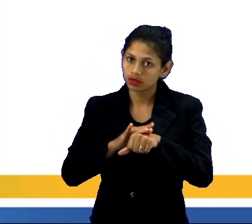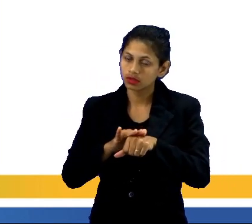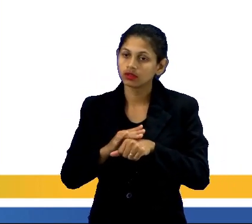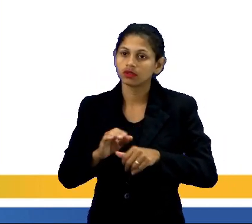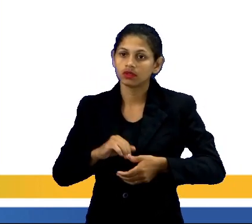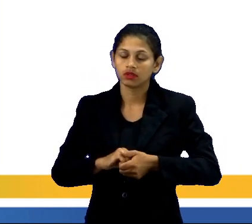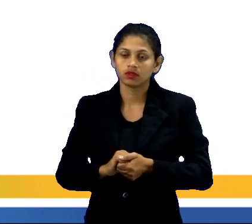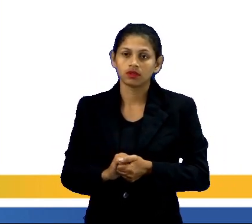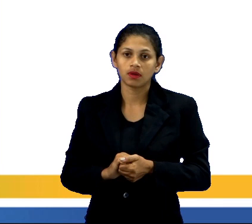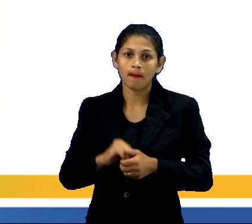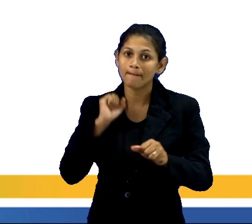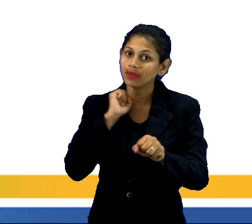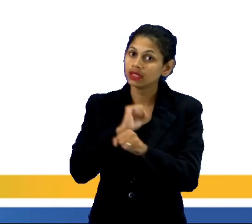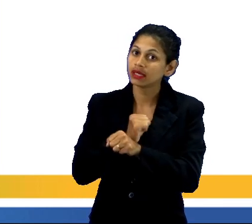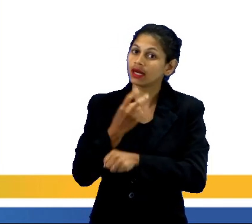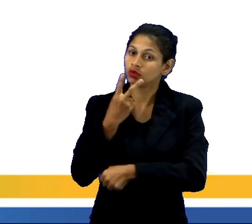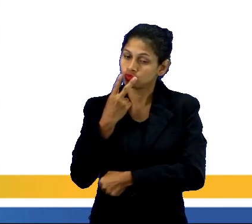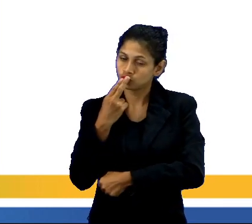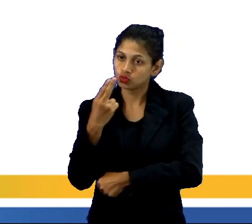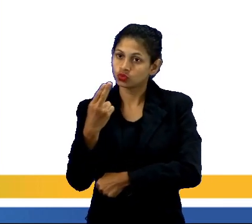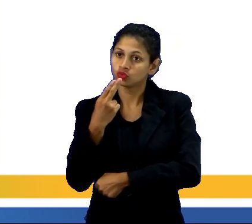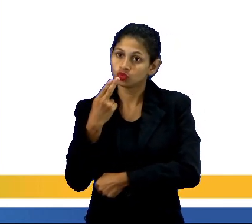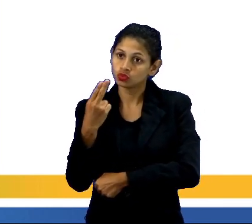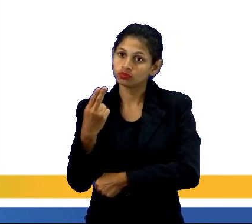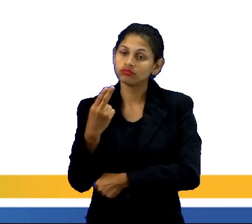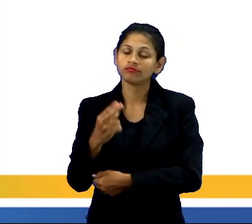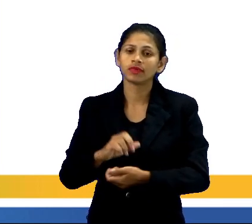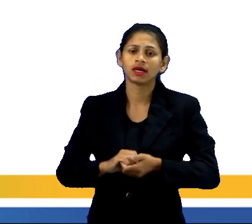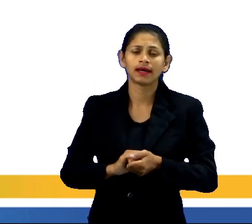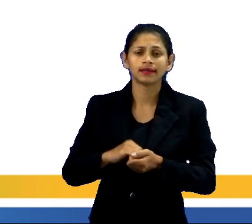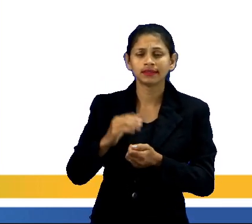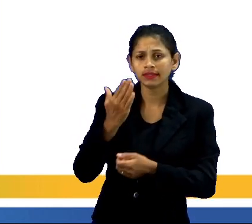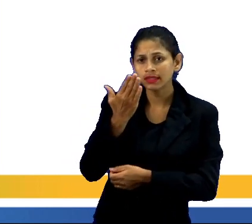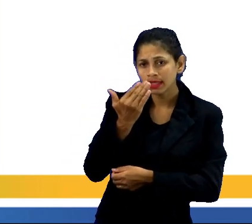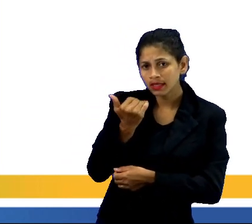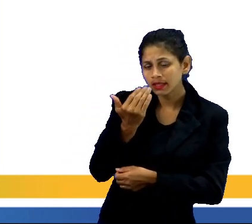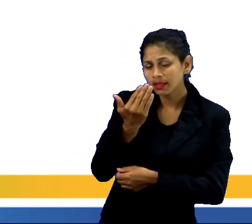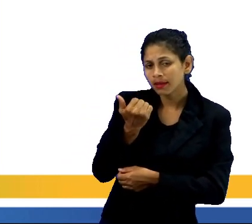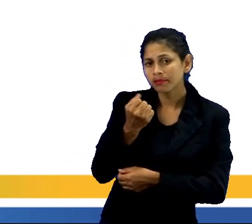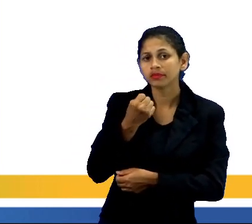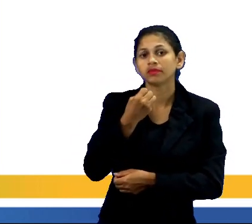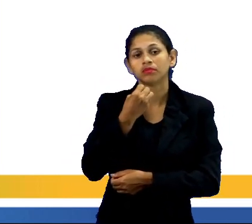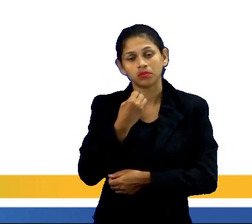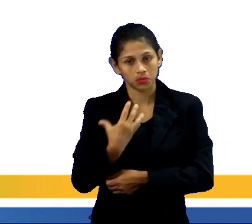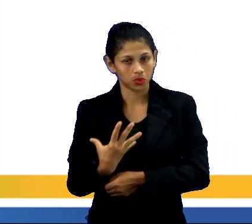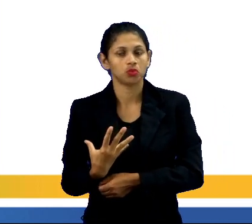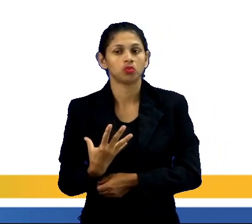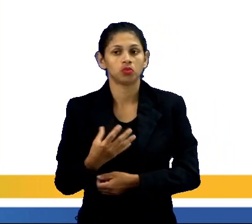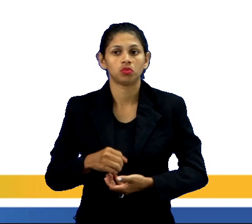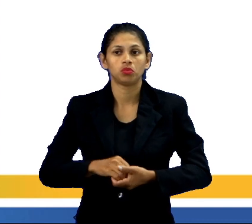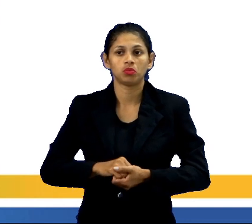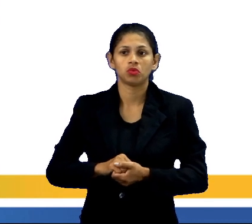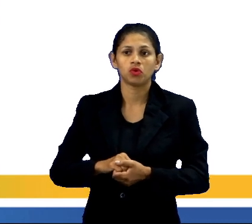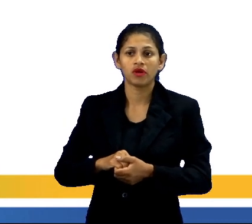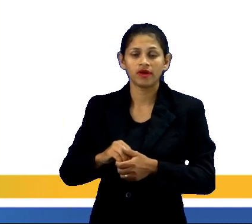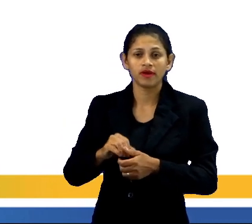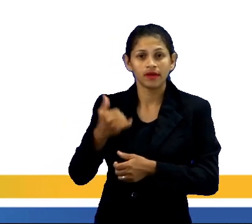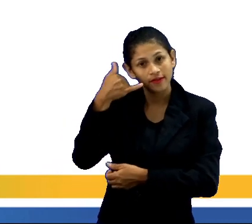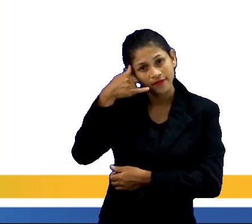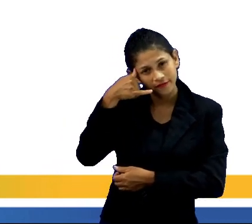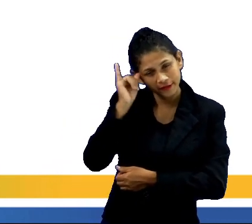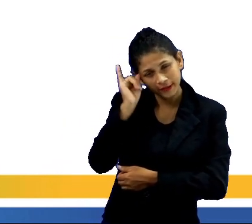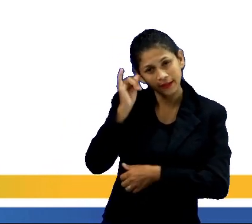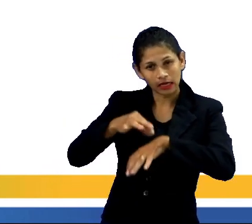de fumar, né, quem usa a questão do tabaco, evitar ingerir as carnes vermelhas,